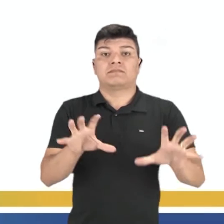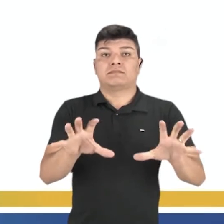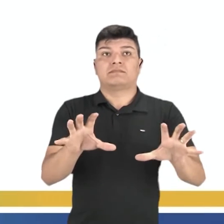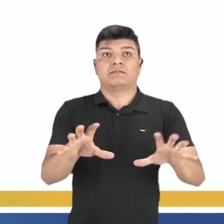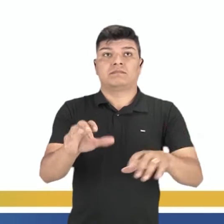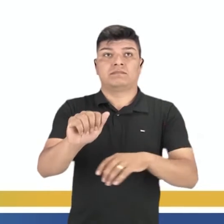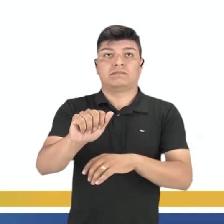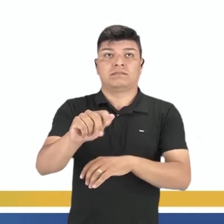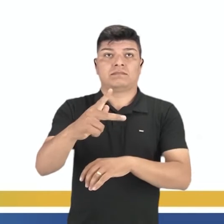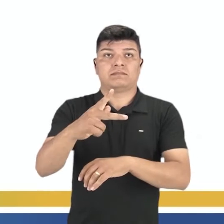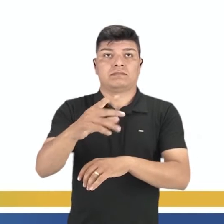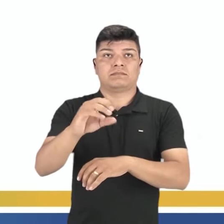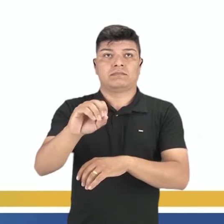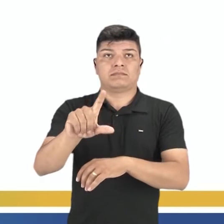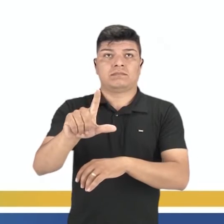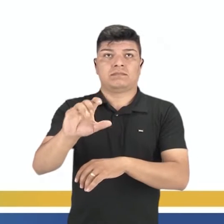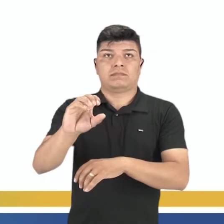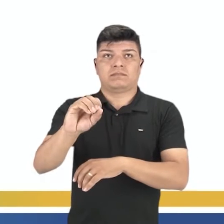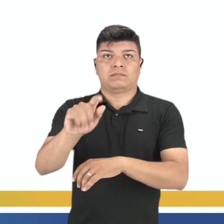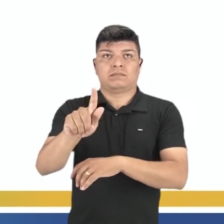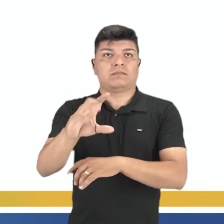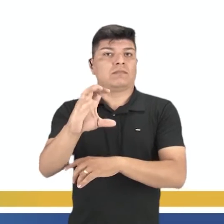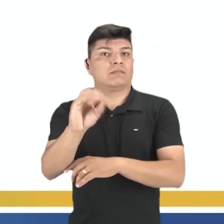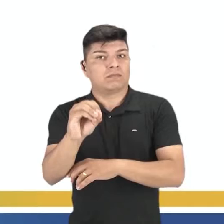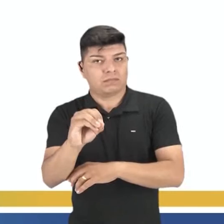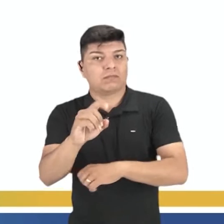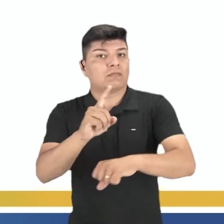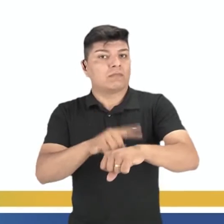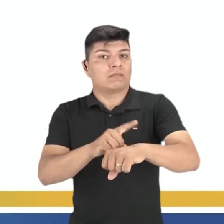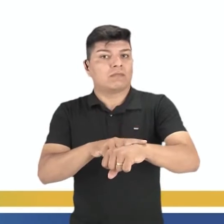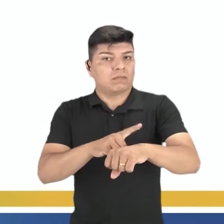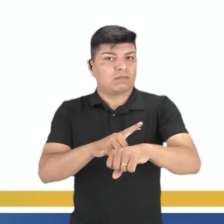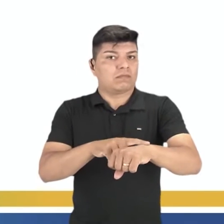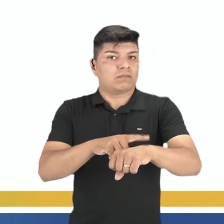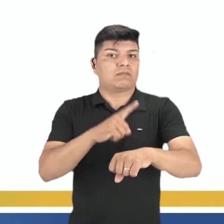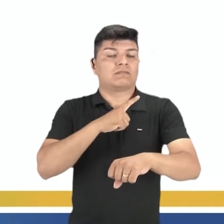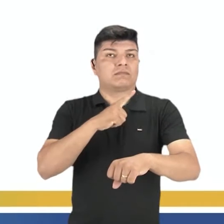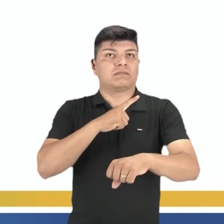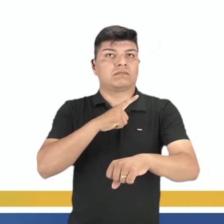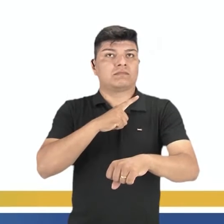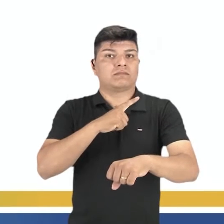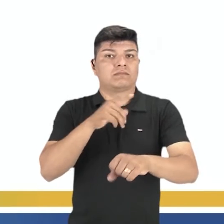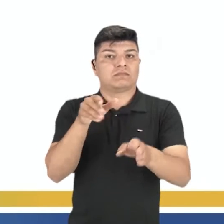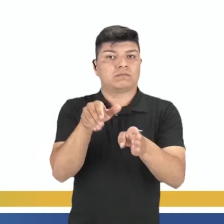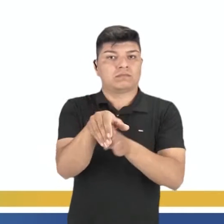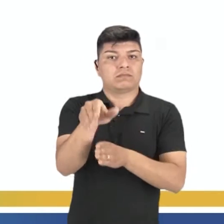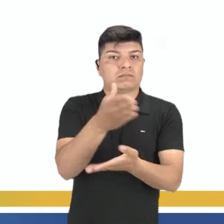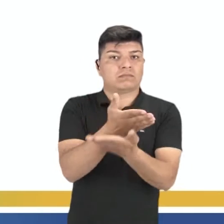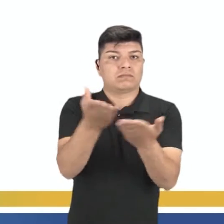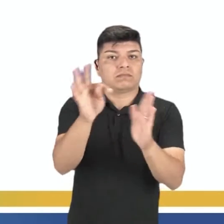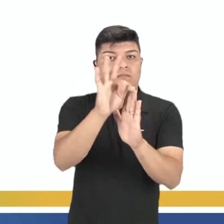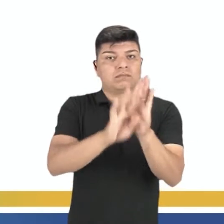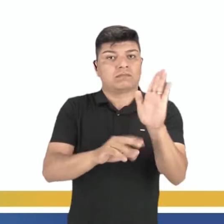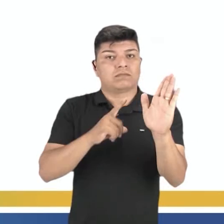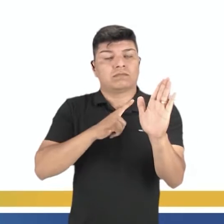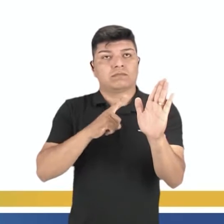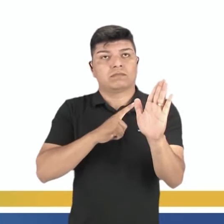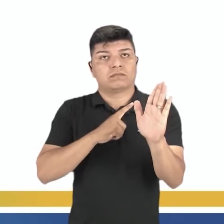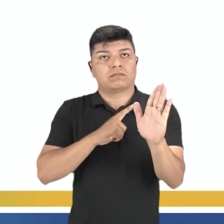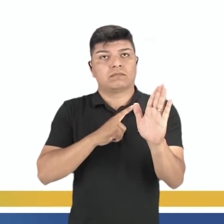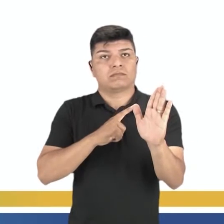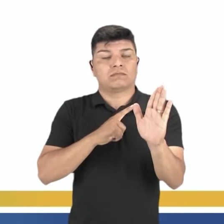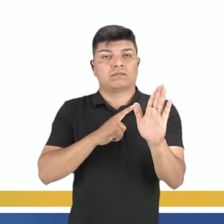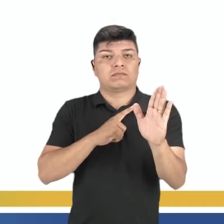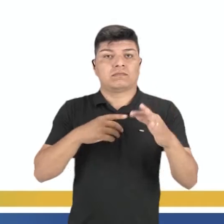caso, um apólogo, temos dois tempos. O cronológico, que é aquele de relógio, e aí a dica que nós temos no texto é naquela parte que